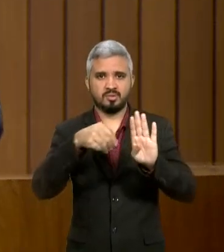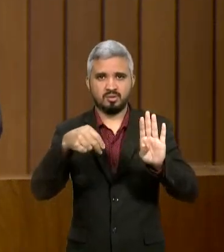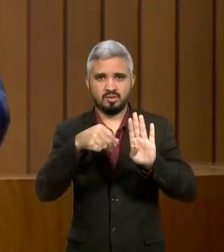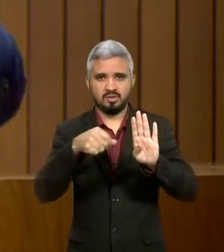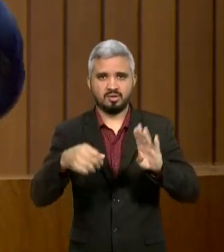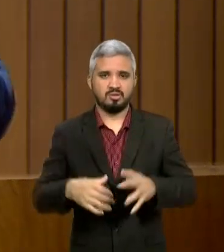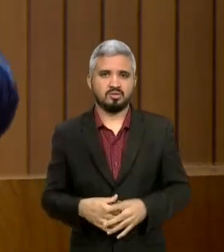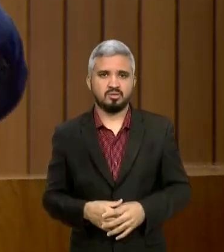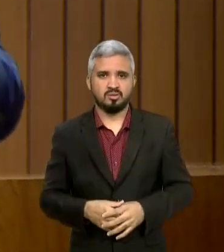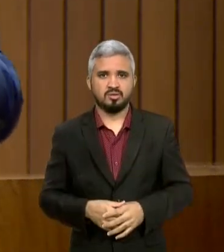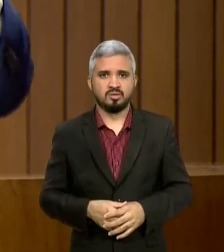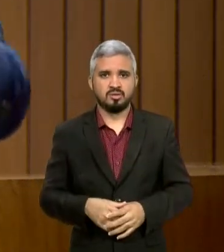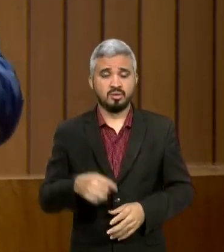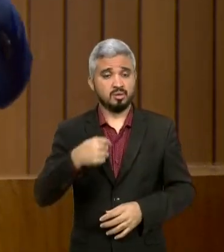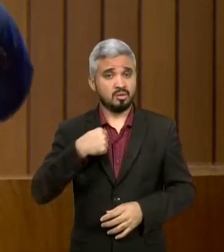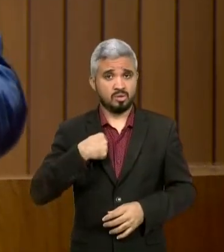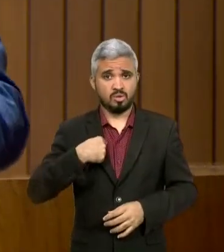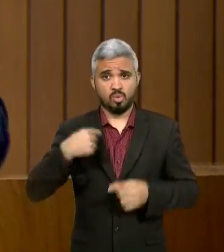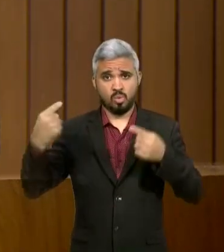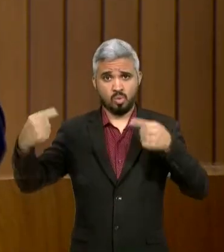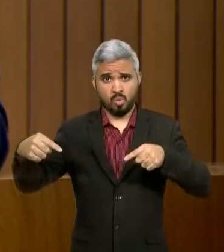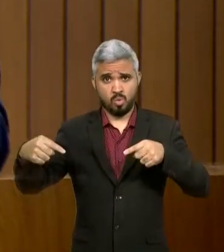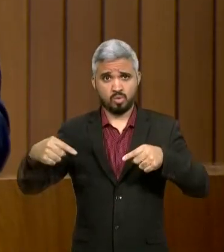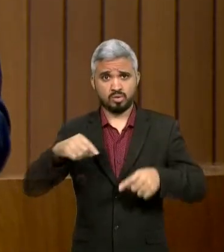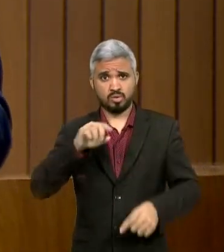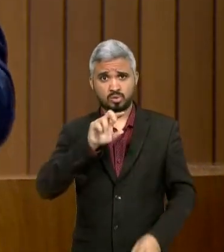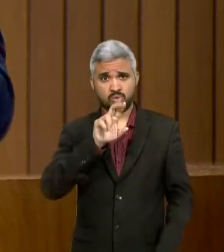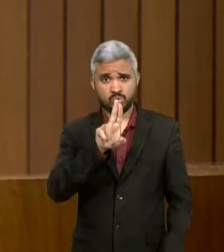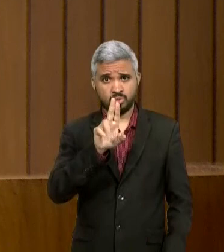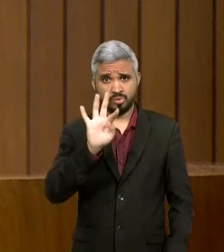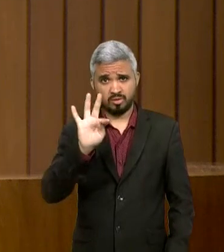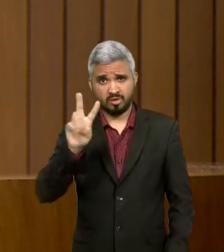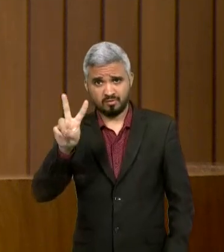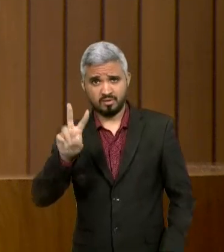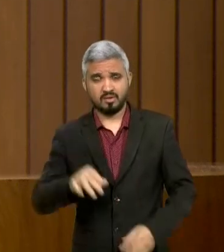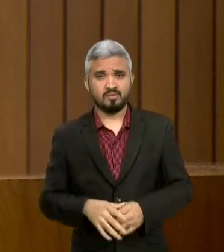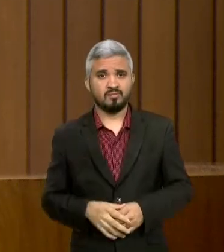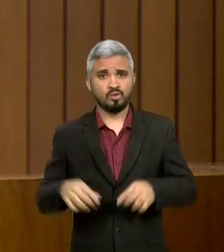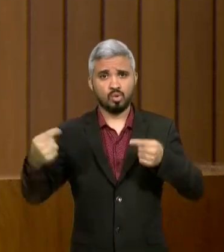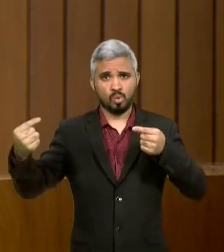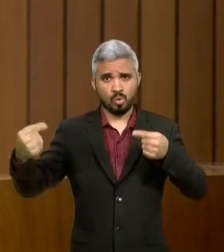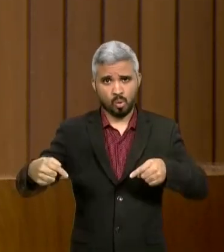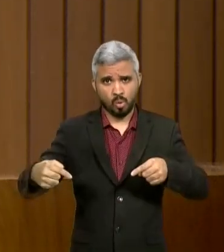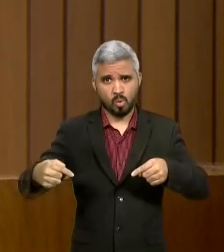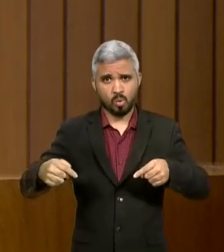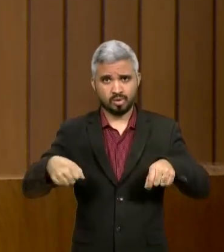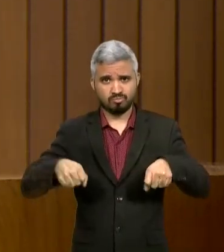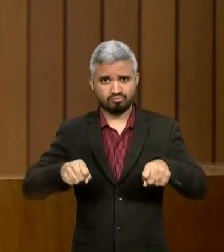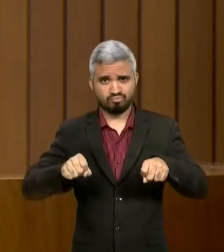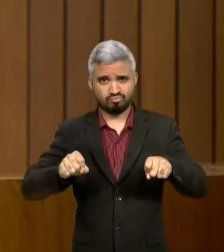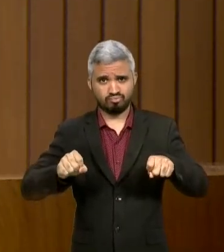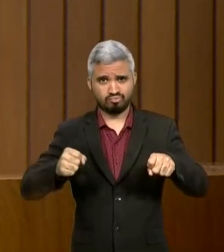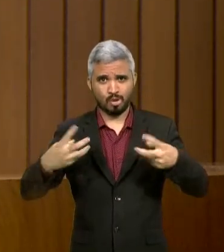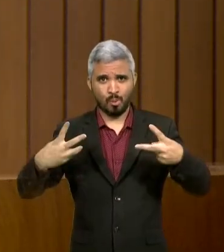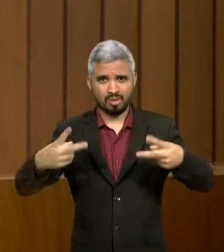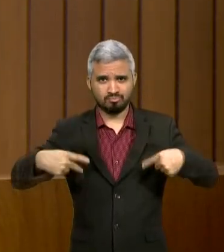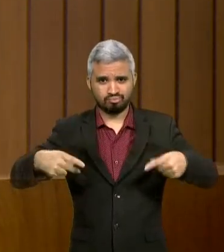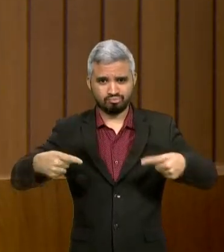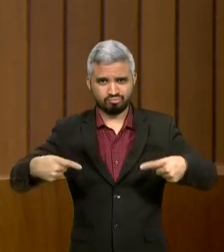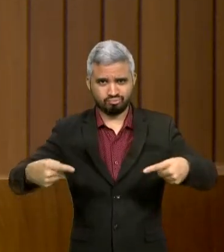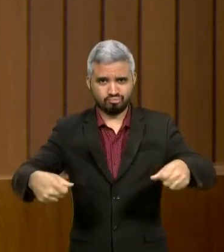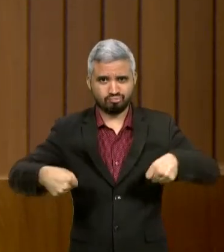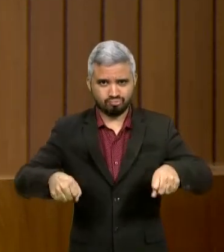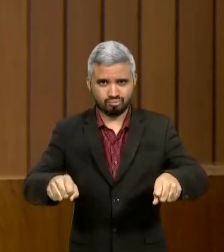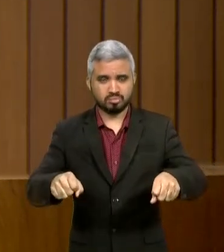TVs, não somos contra quadriciclos, mas tem que ter regulamentação, tem que